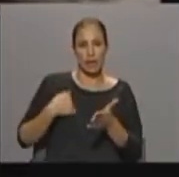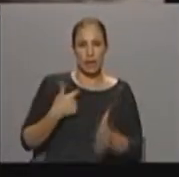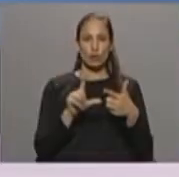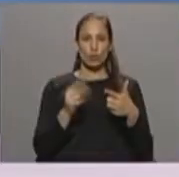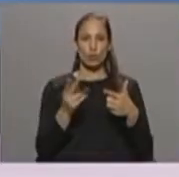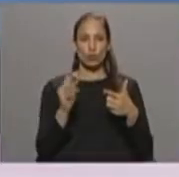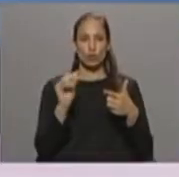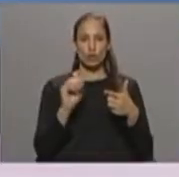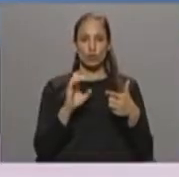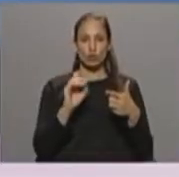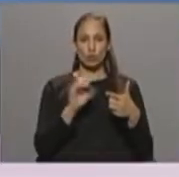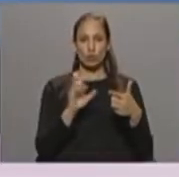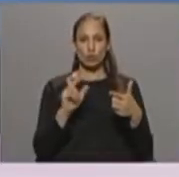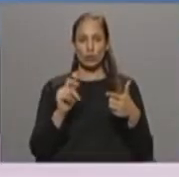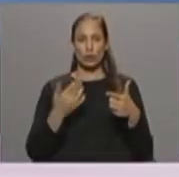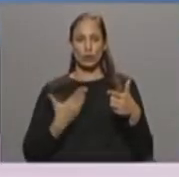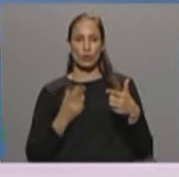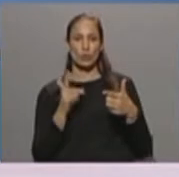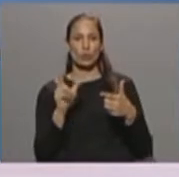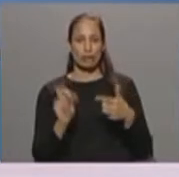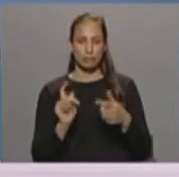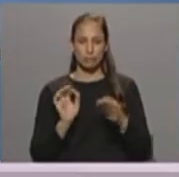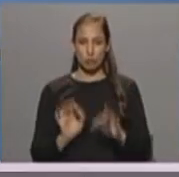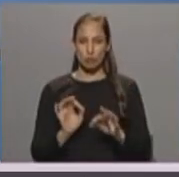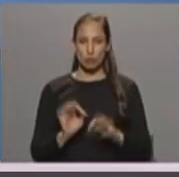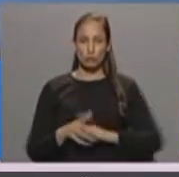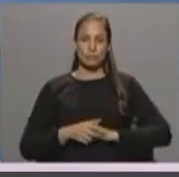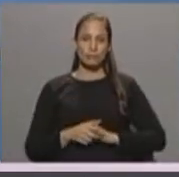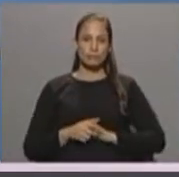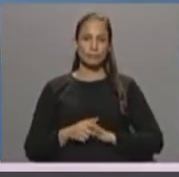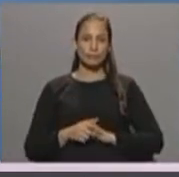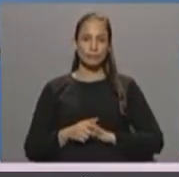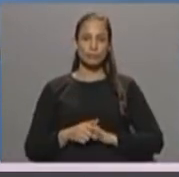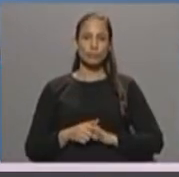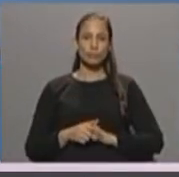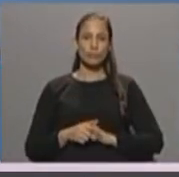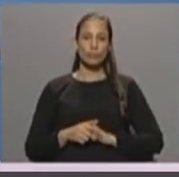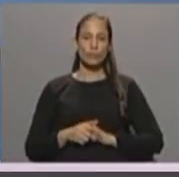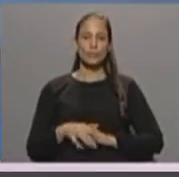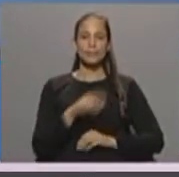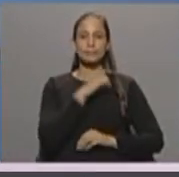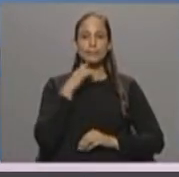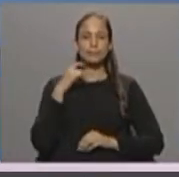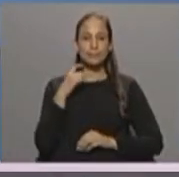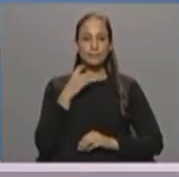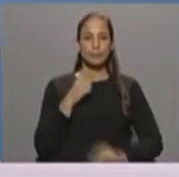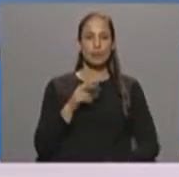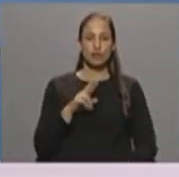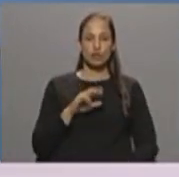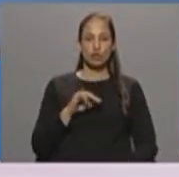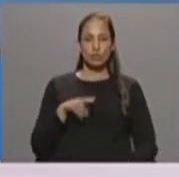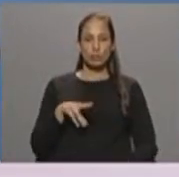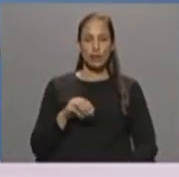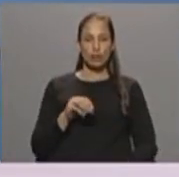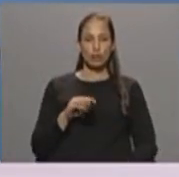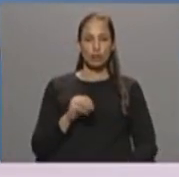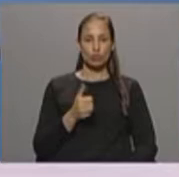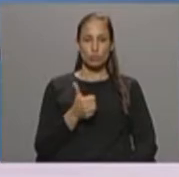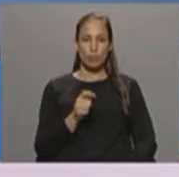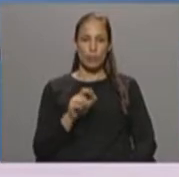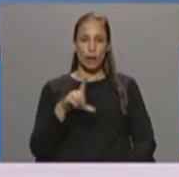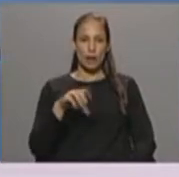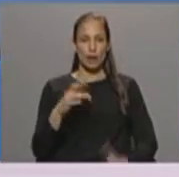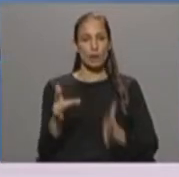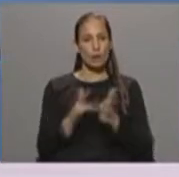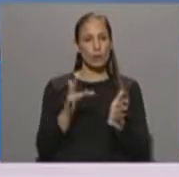Foi o Tales Ximenes Belo, esteve no Pico a apresentar o segundo volume da obra Missionários Açorianos em Timor-Leste, na